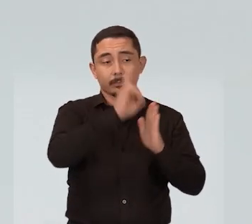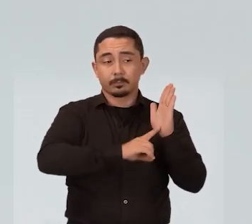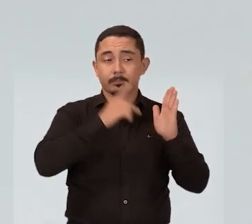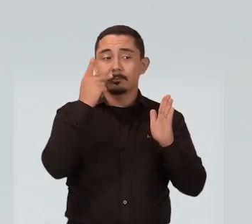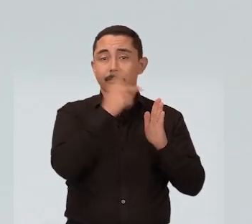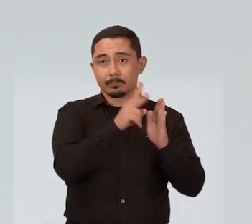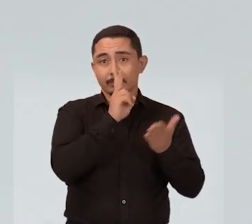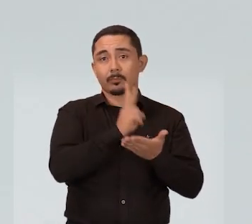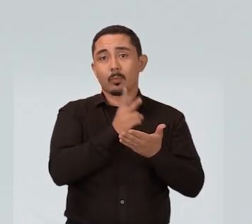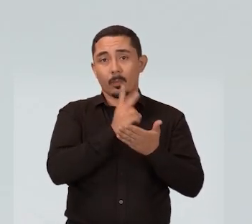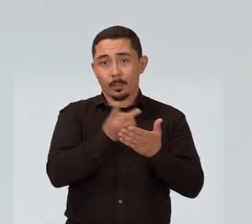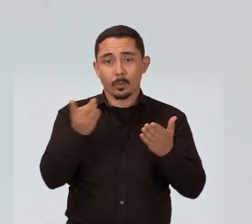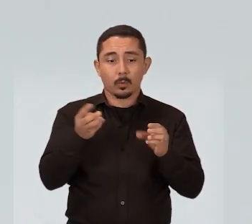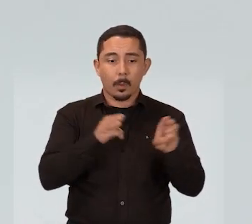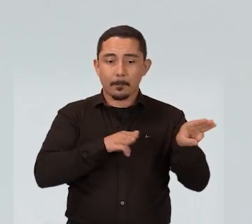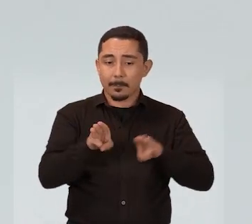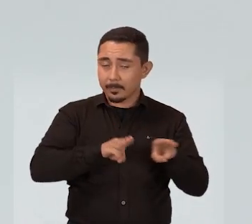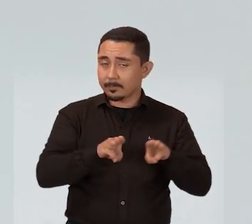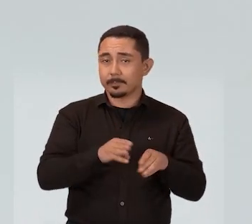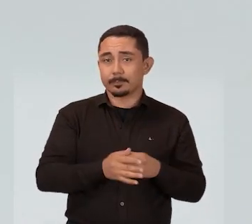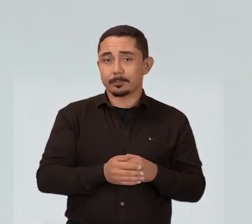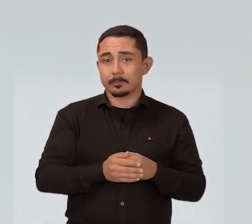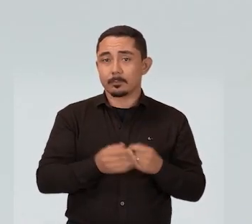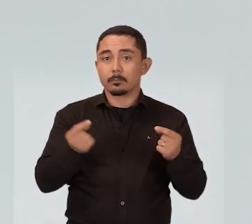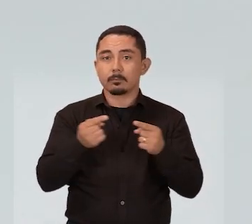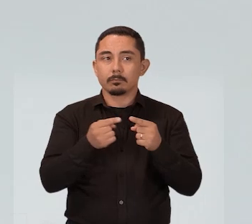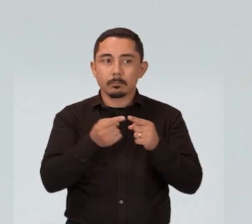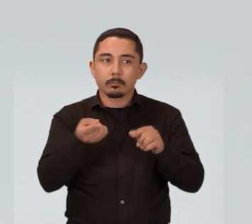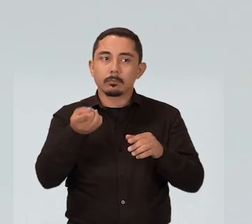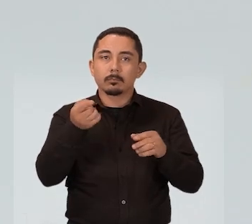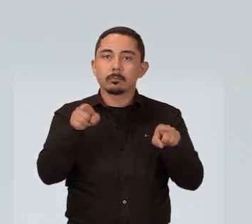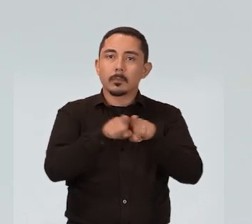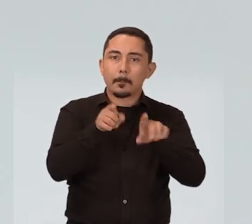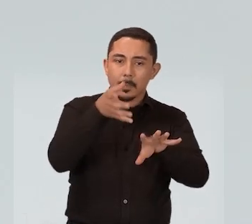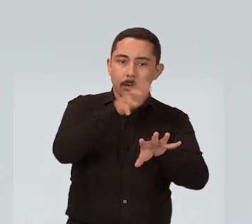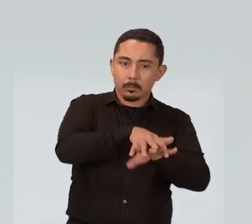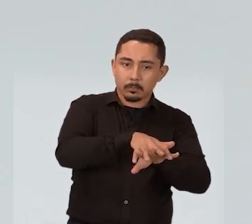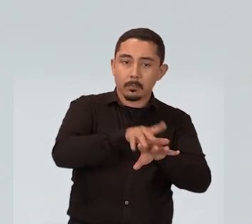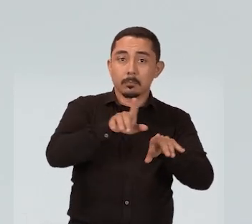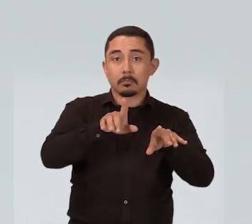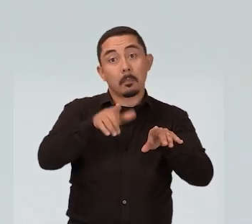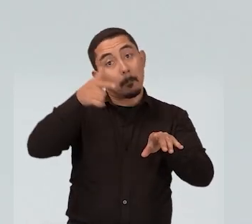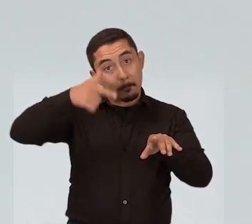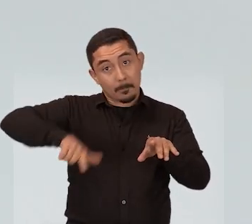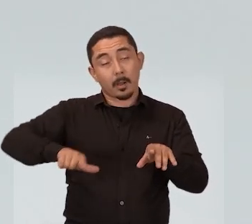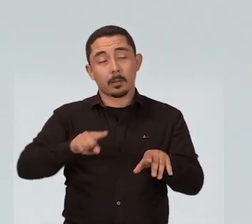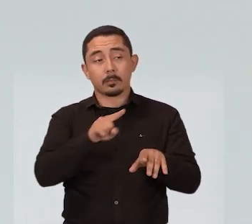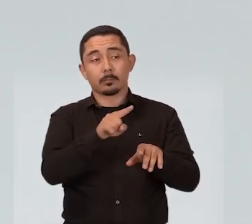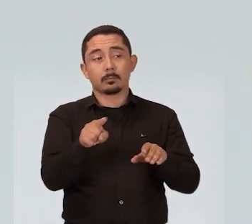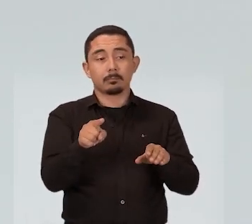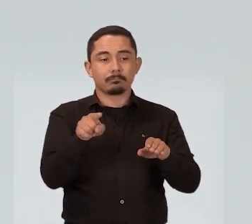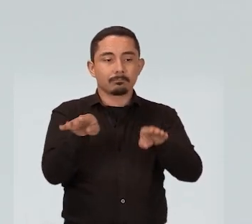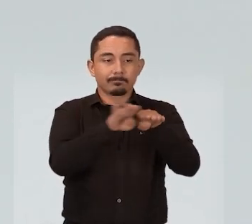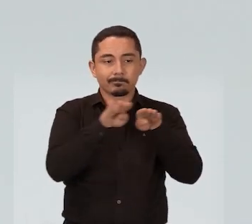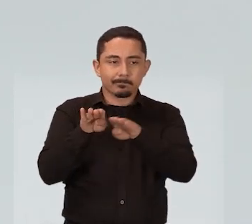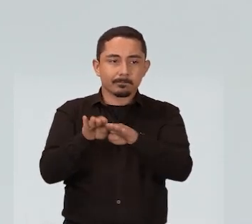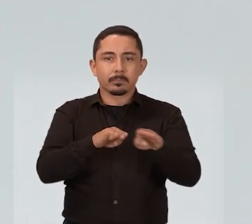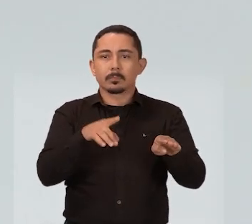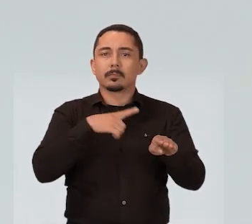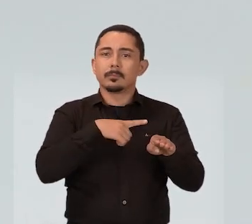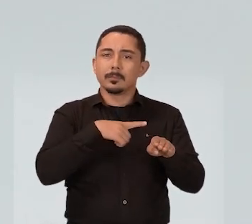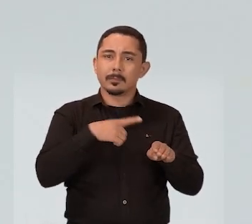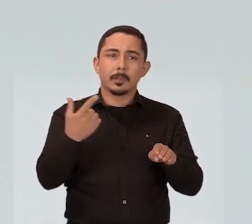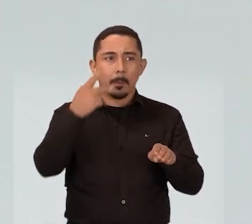exercer seus direitos no mercado de trabalho. Isto inclui, além de acessibilidade, a igualdade de oportunidades